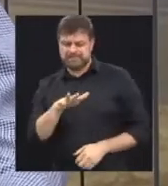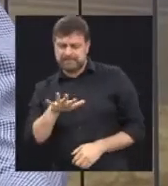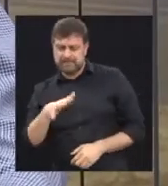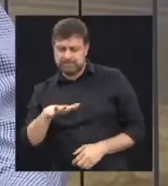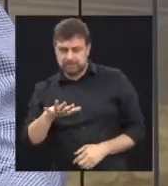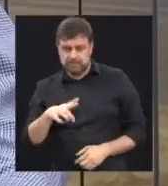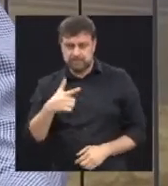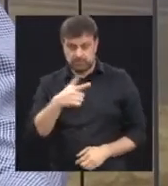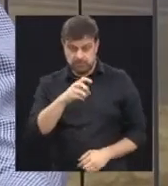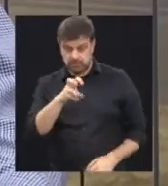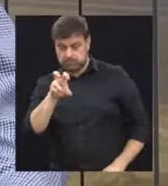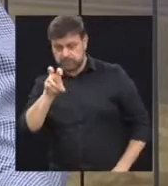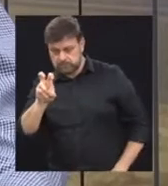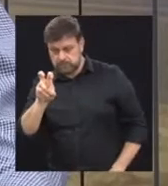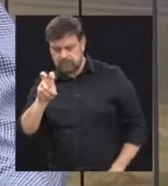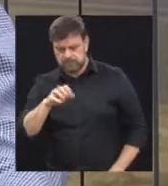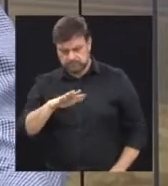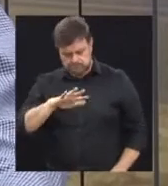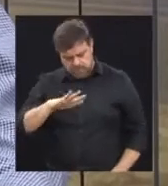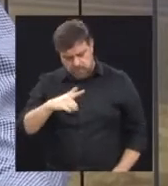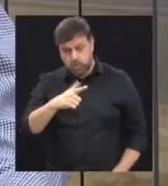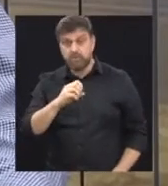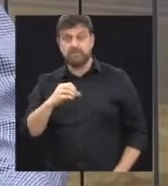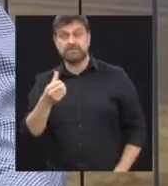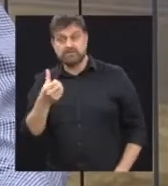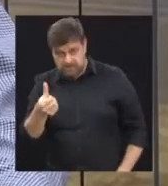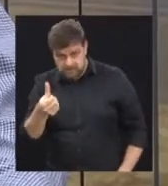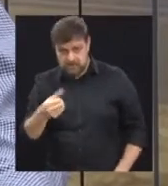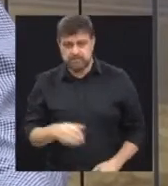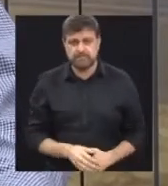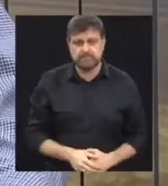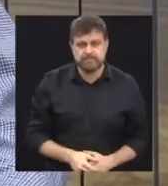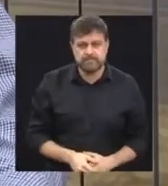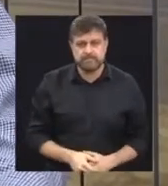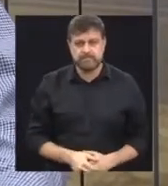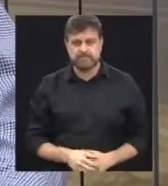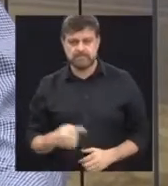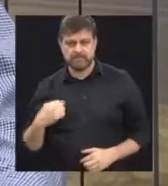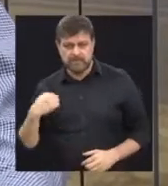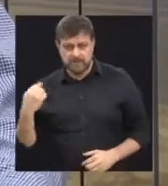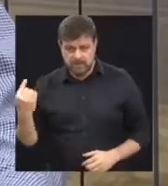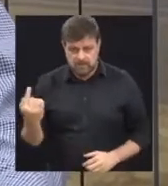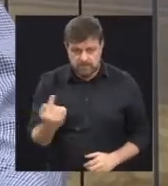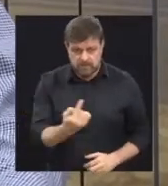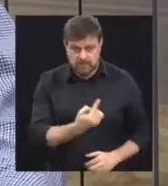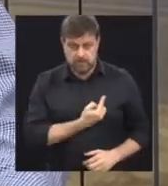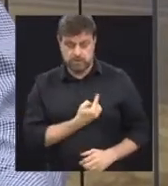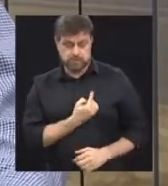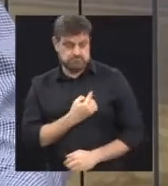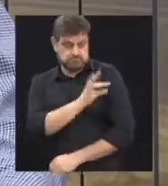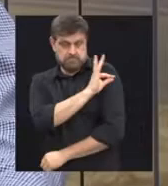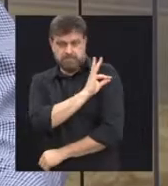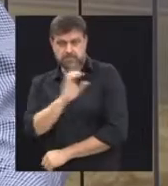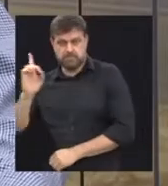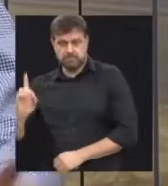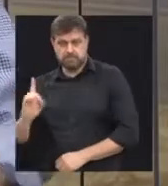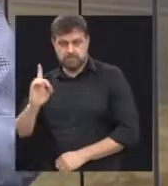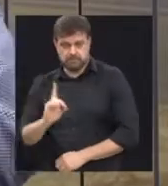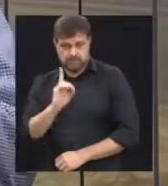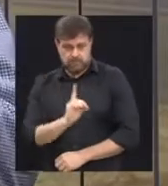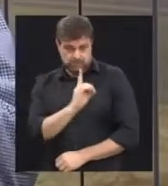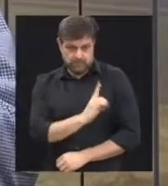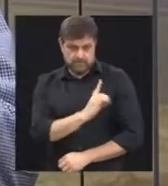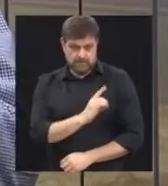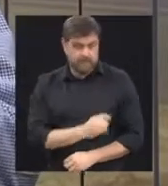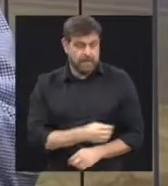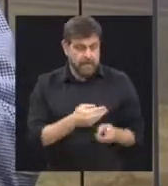mais ou menos 2005, 2006. Nesse sentido, nós fomos à prefeitura,